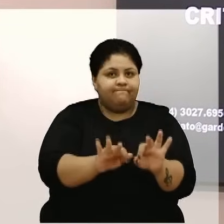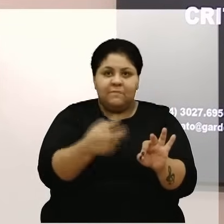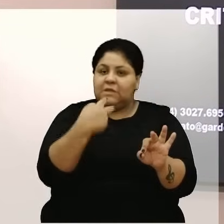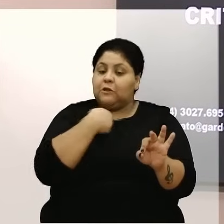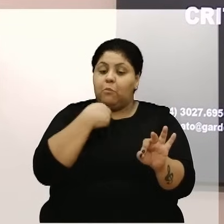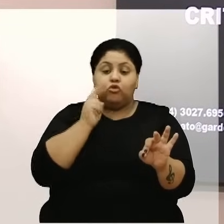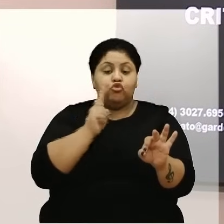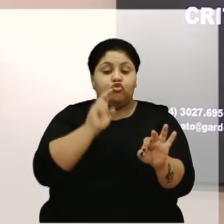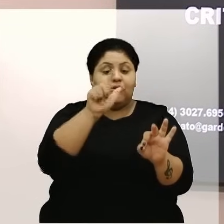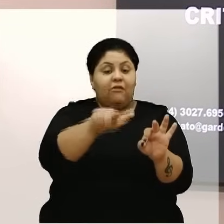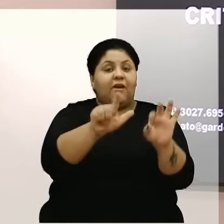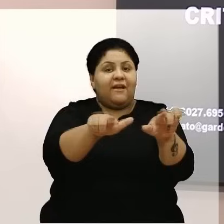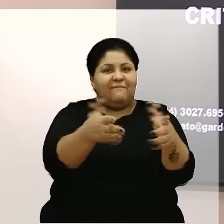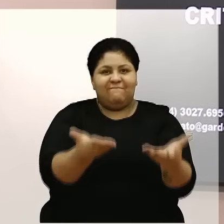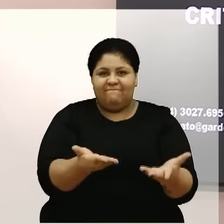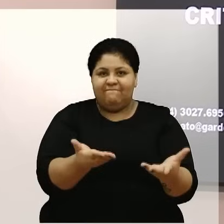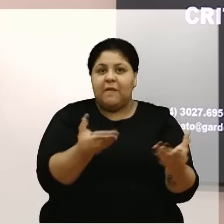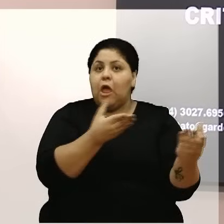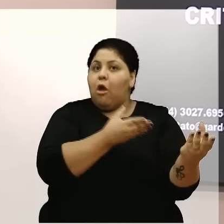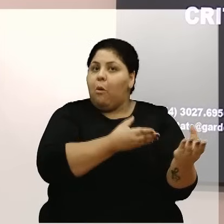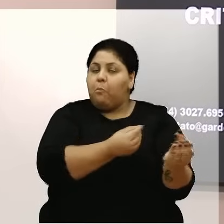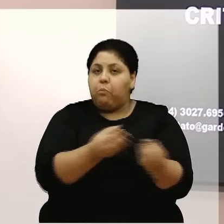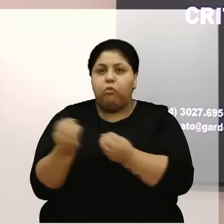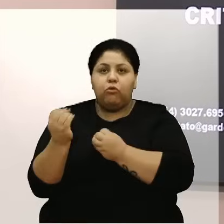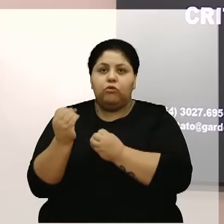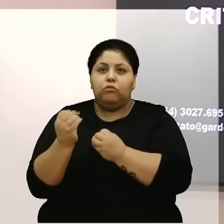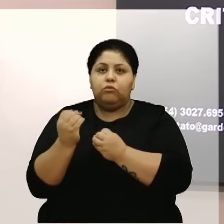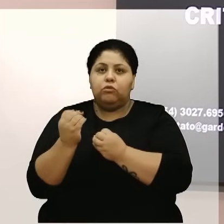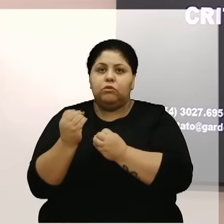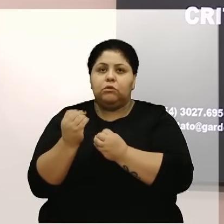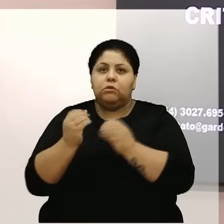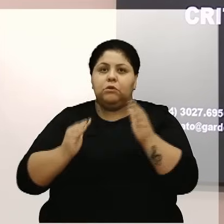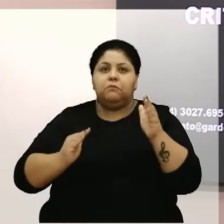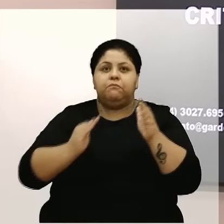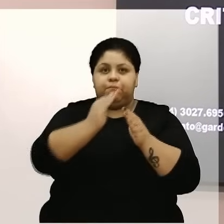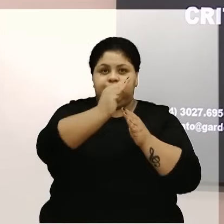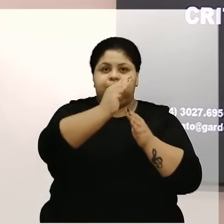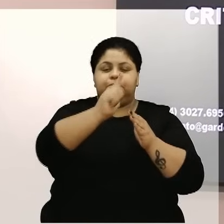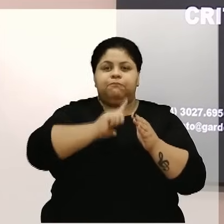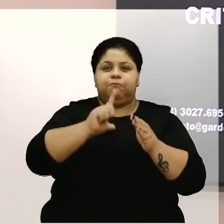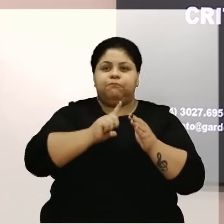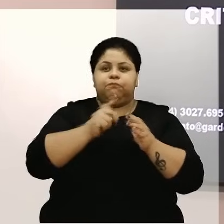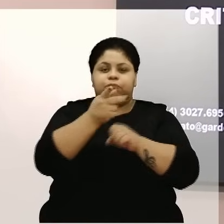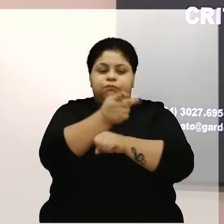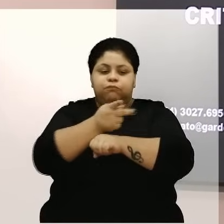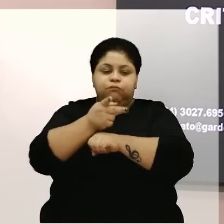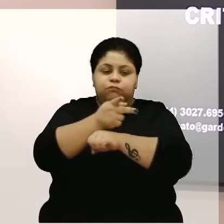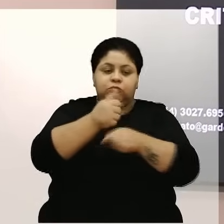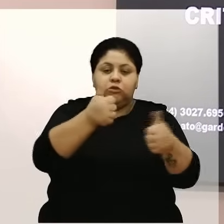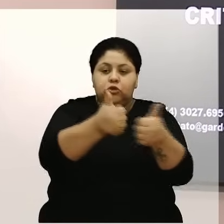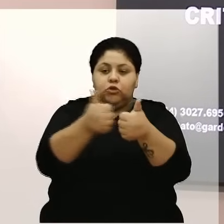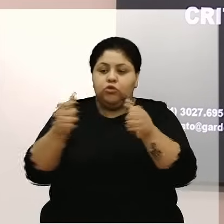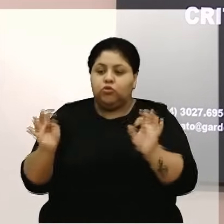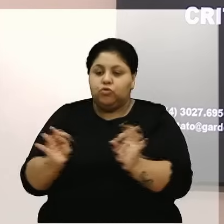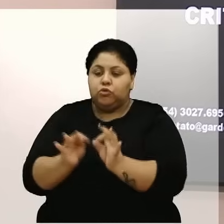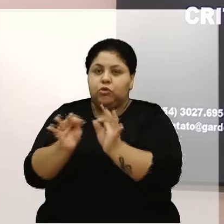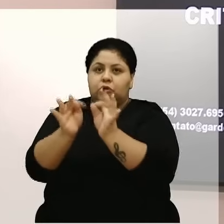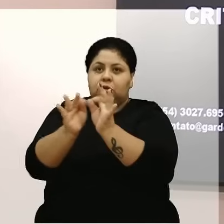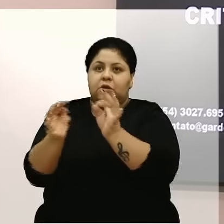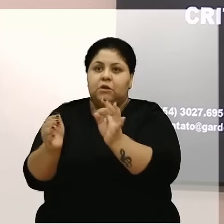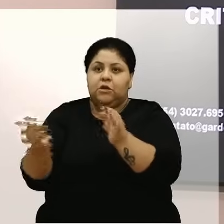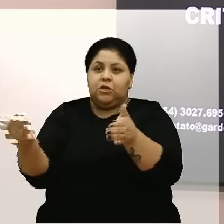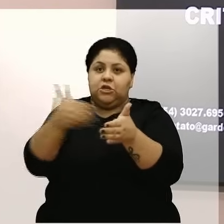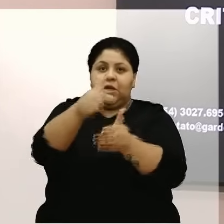no local, e ela é muito elevada. A gente teve vistorias conjunto com os técnicos do Sinacid, que vieram aqui para